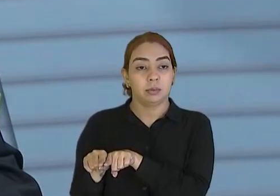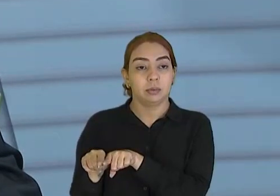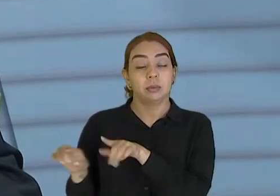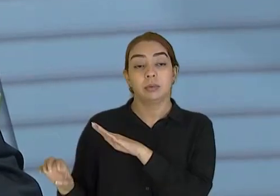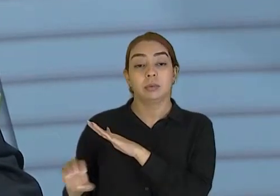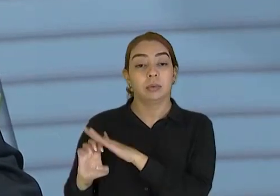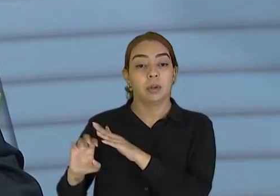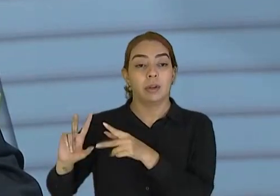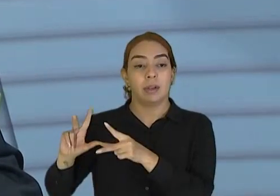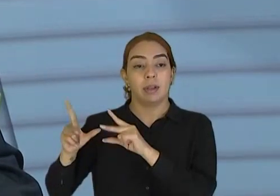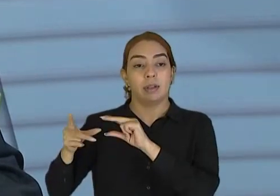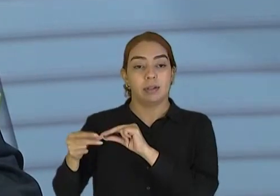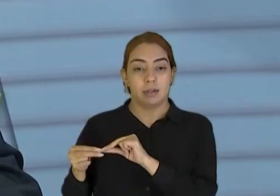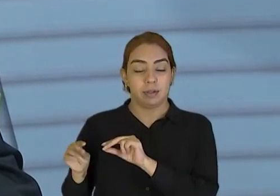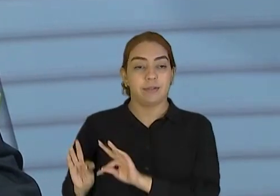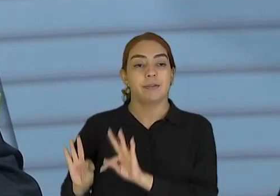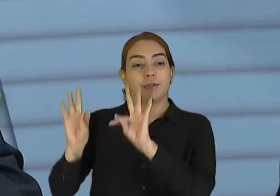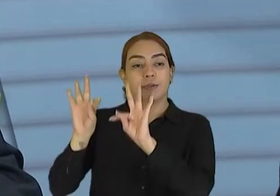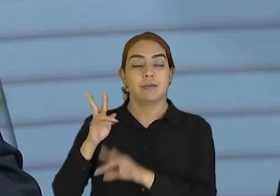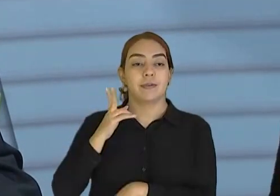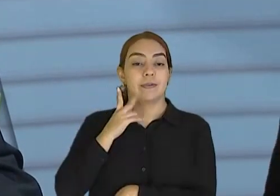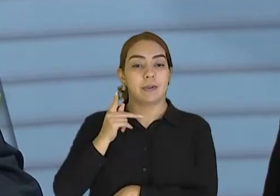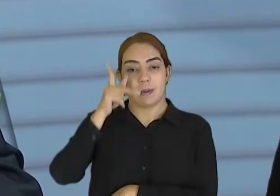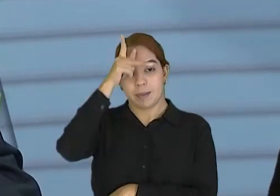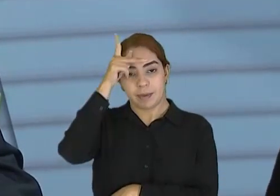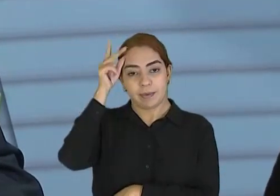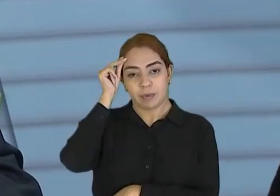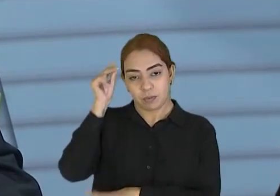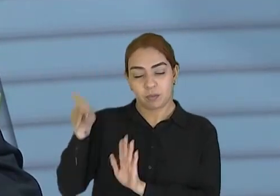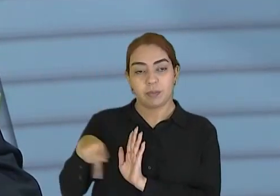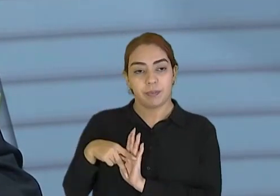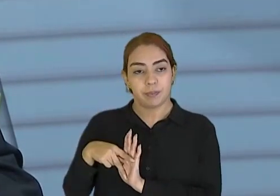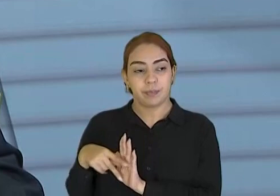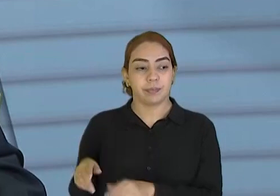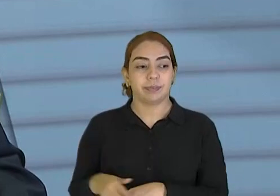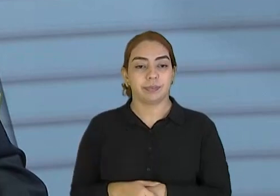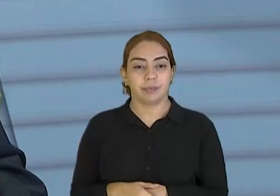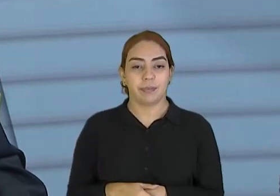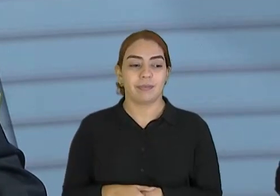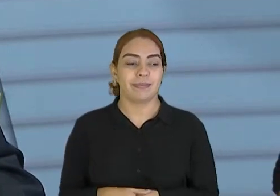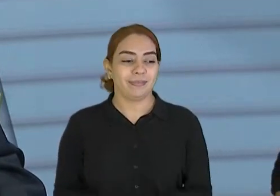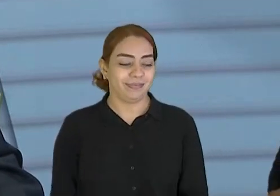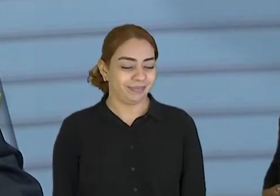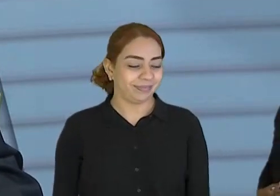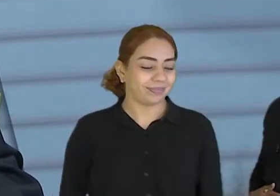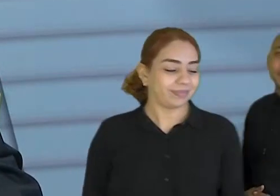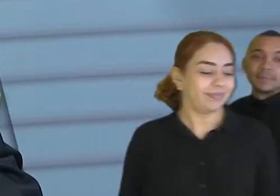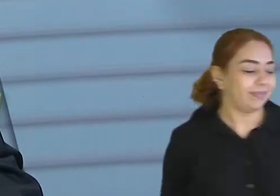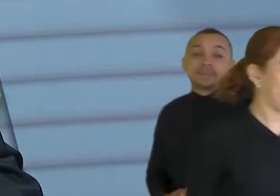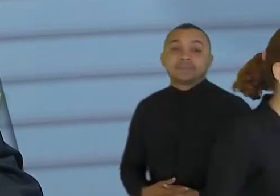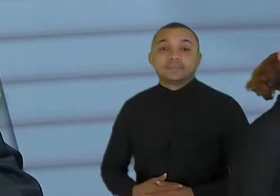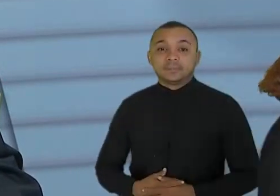Reciclagem Tecnológica, que é do município de Fortaleza. Da prefeitura, né? Prefeitura. E aí... Nós colocamos